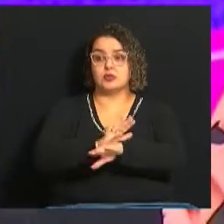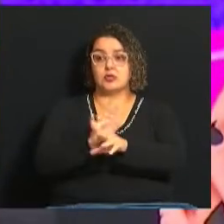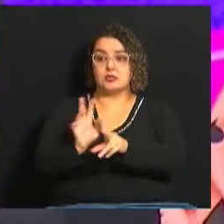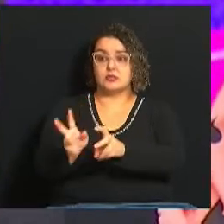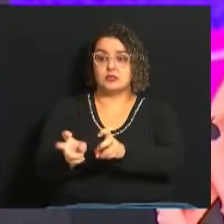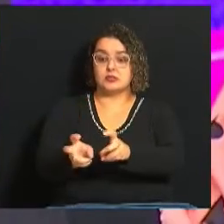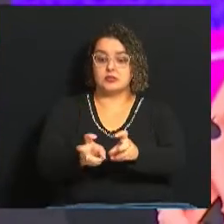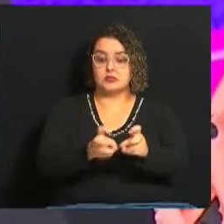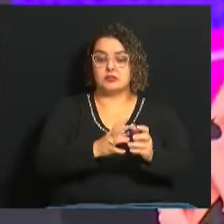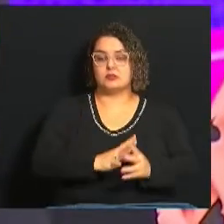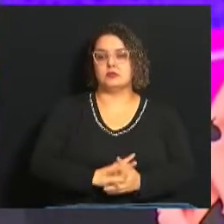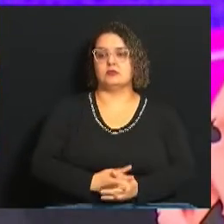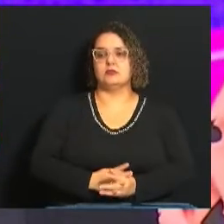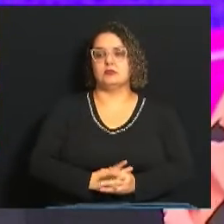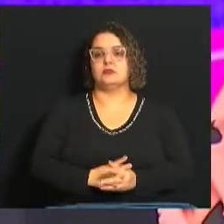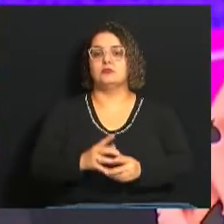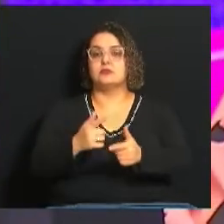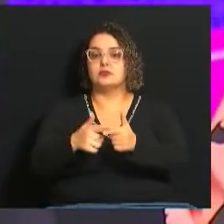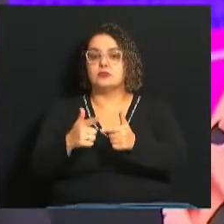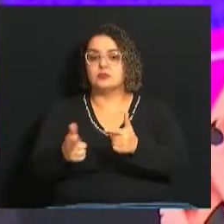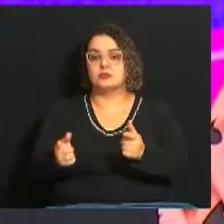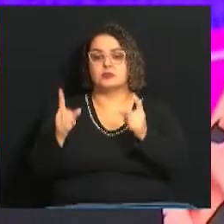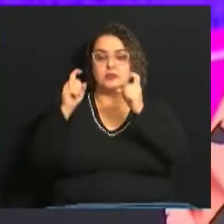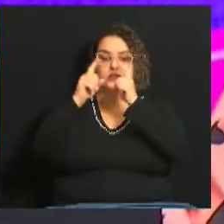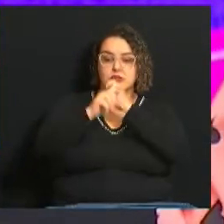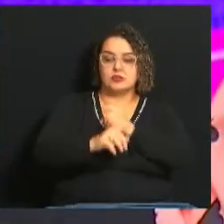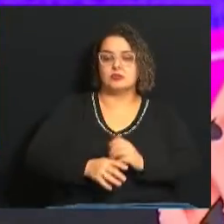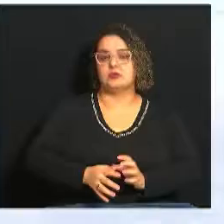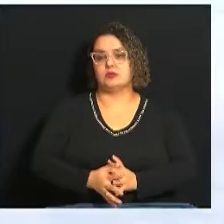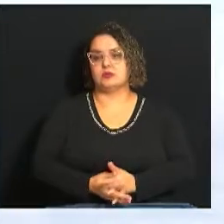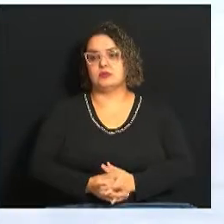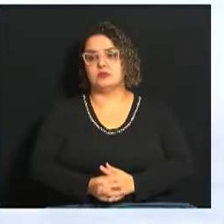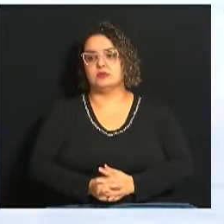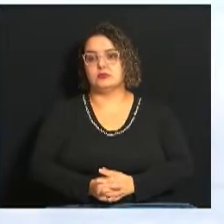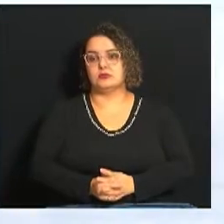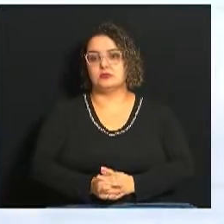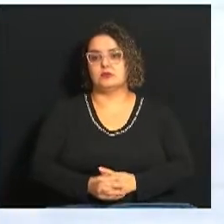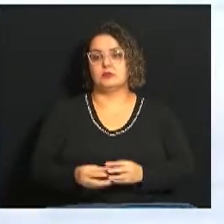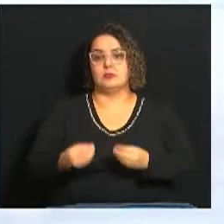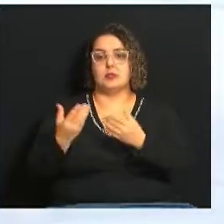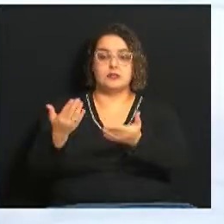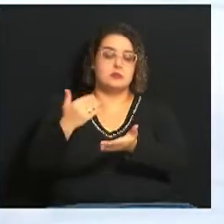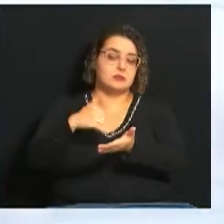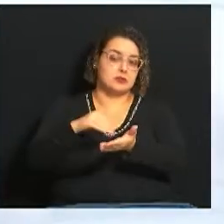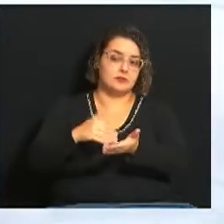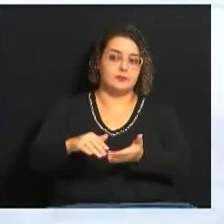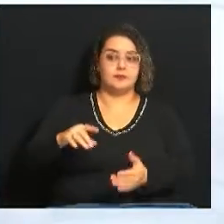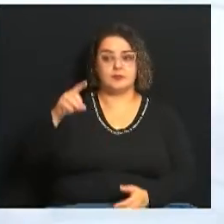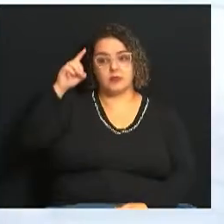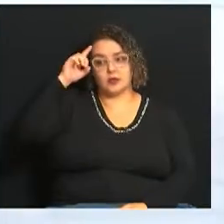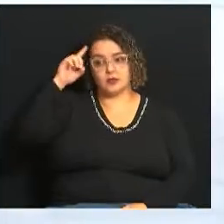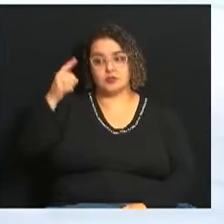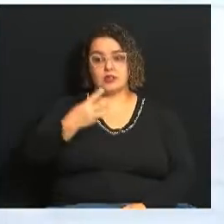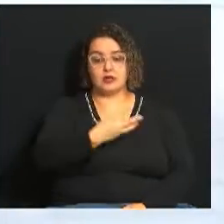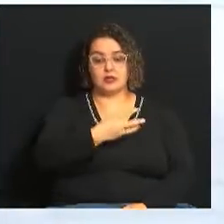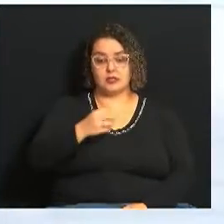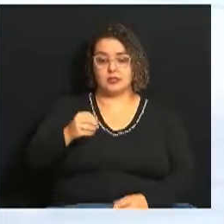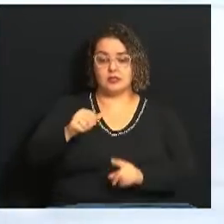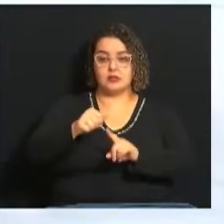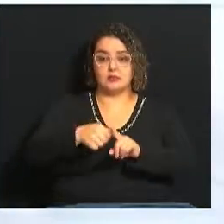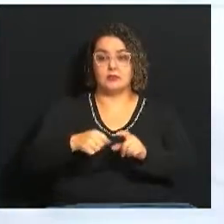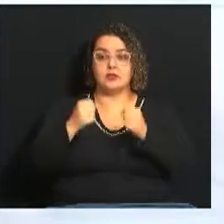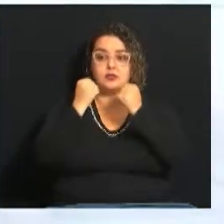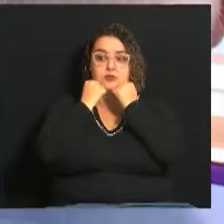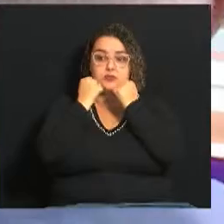vamos detectar onde é que estão as dificuldades, passar para a secretária. A campanha segue até o dia 30 de julho, mas pode ser prorrogada